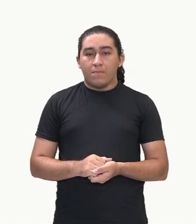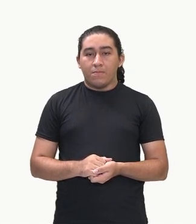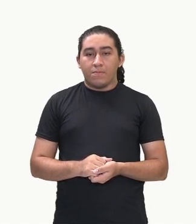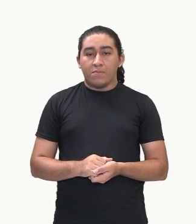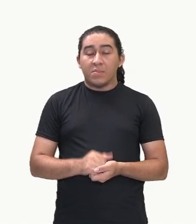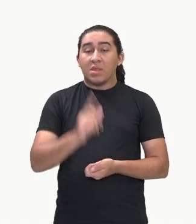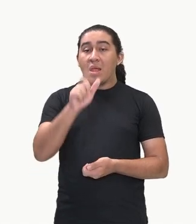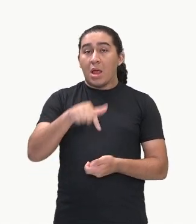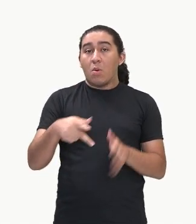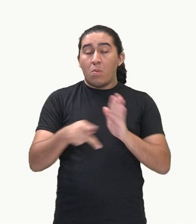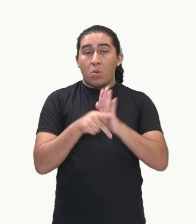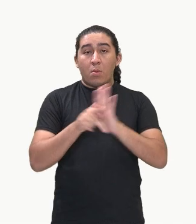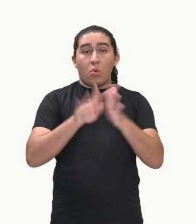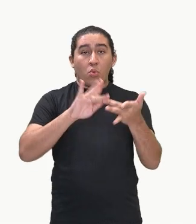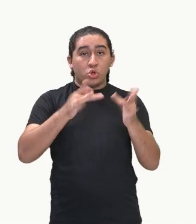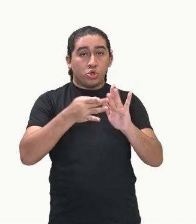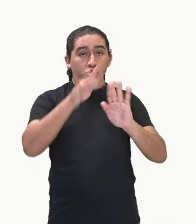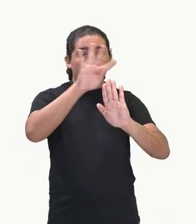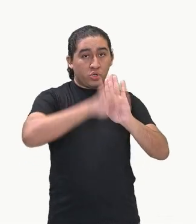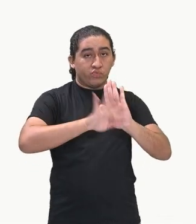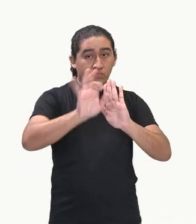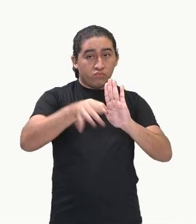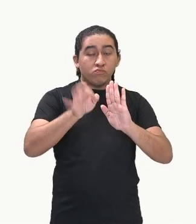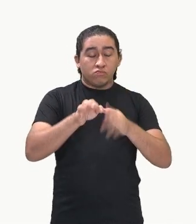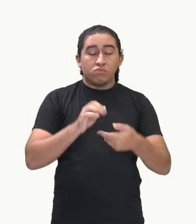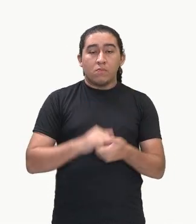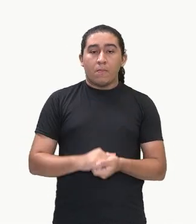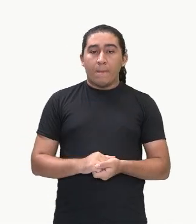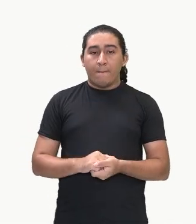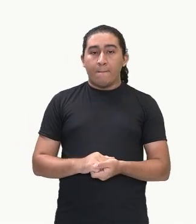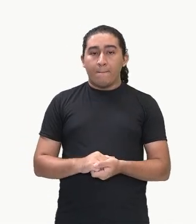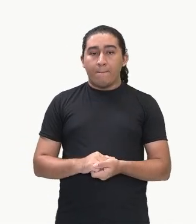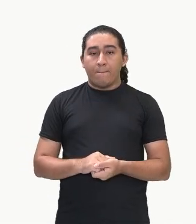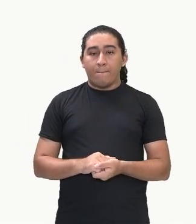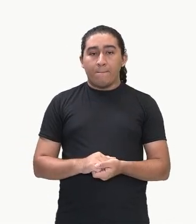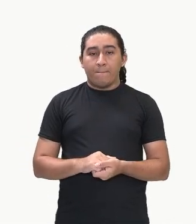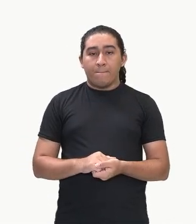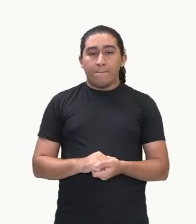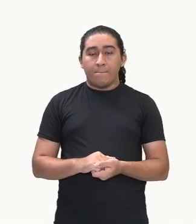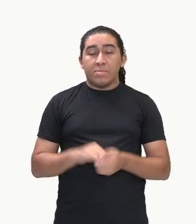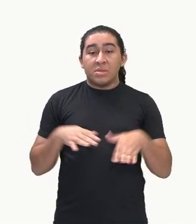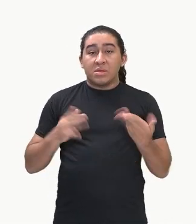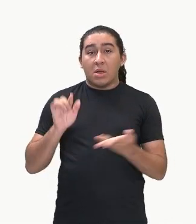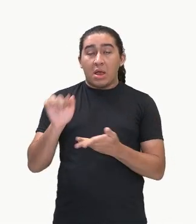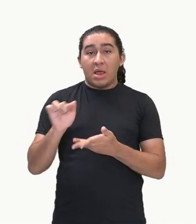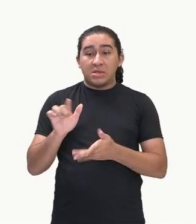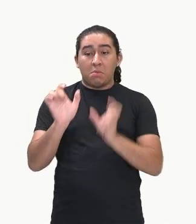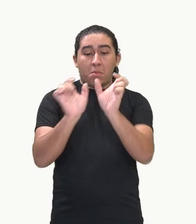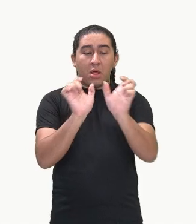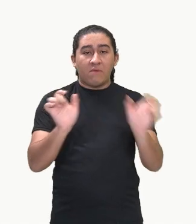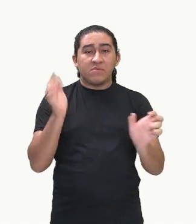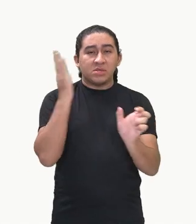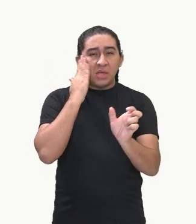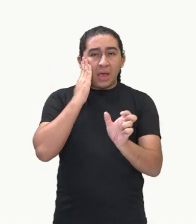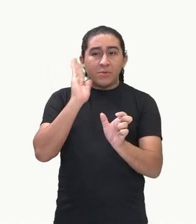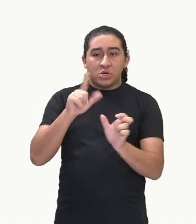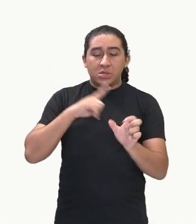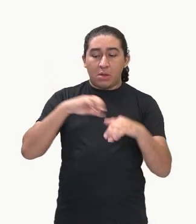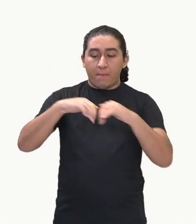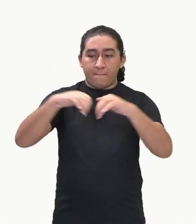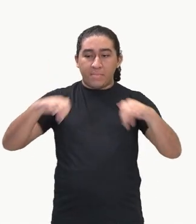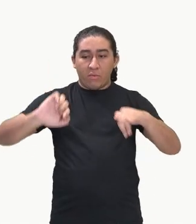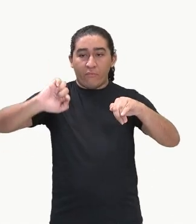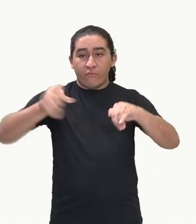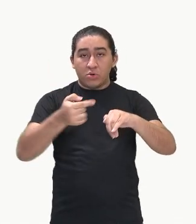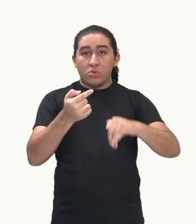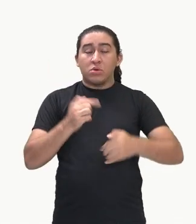está falado aqui no texto, né? Então, esta expressão já se sabe que separa por vírgula, quando